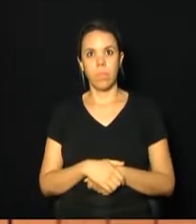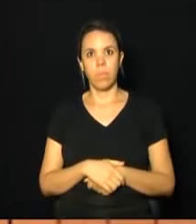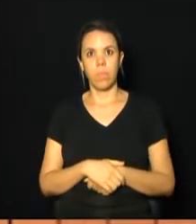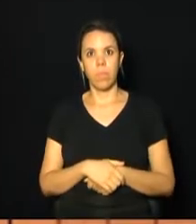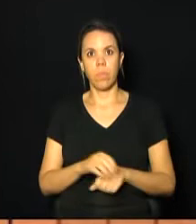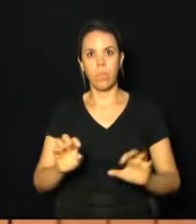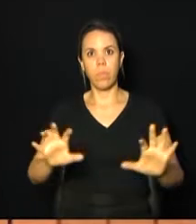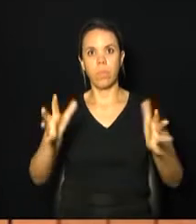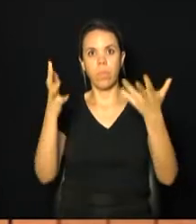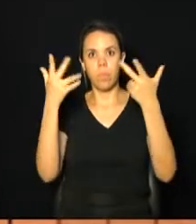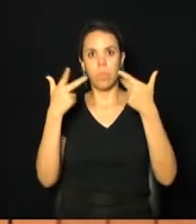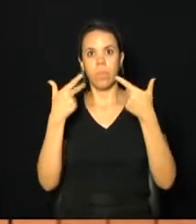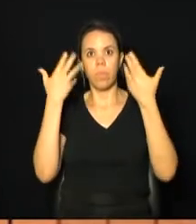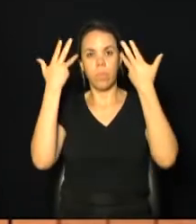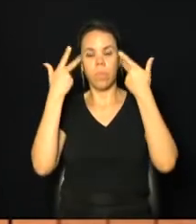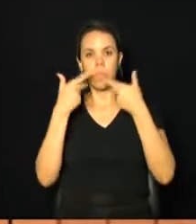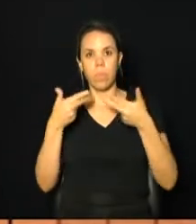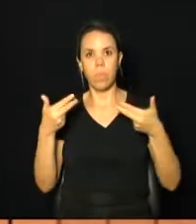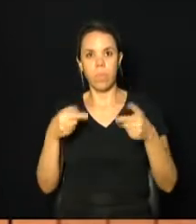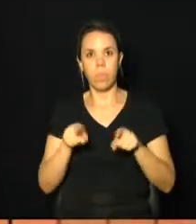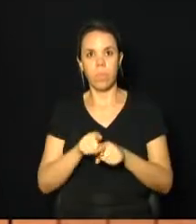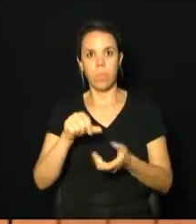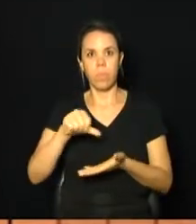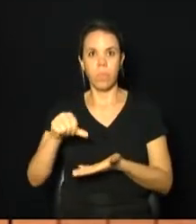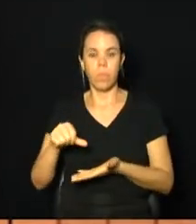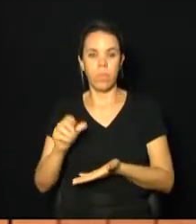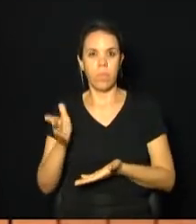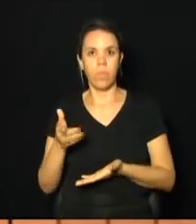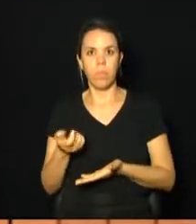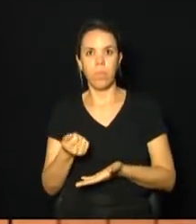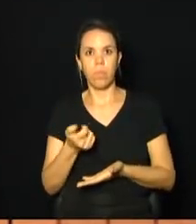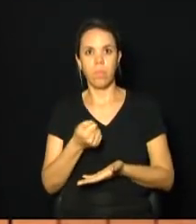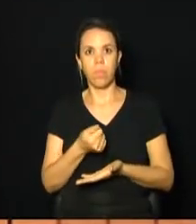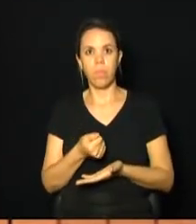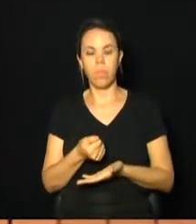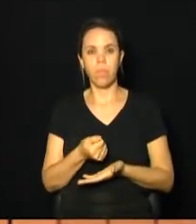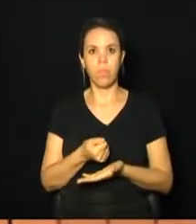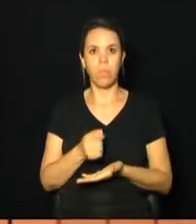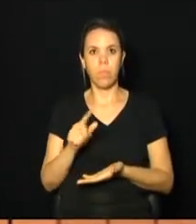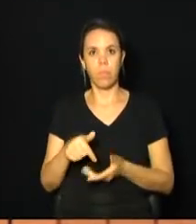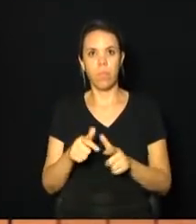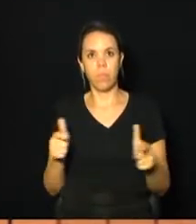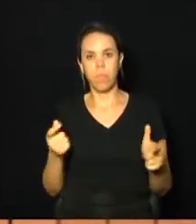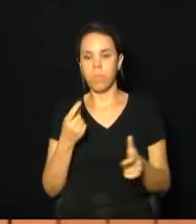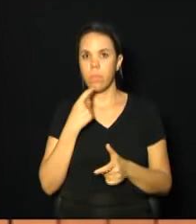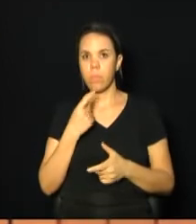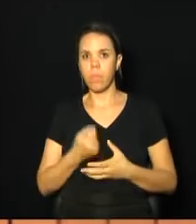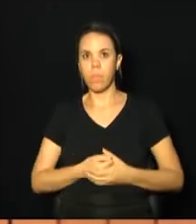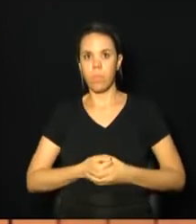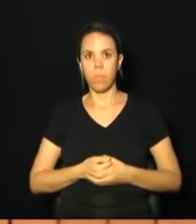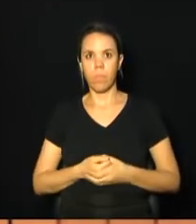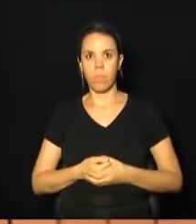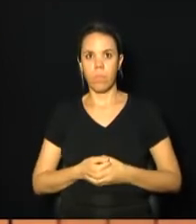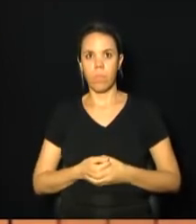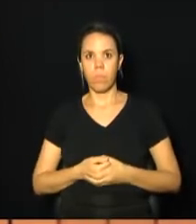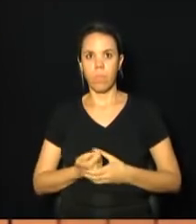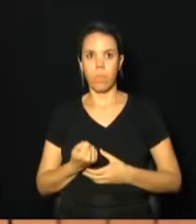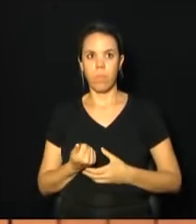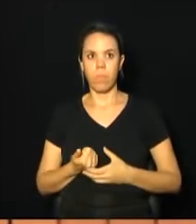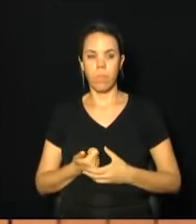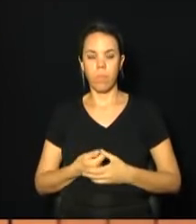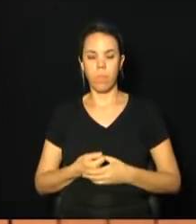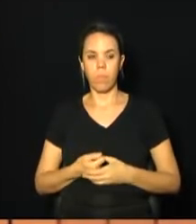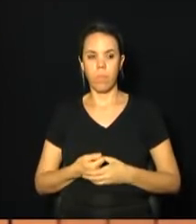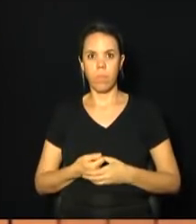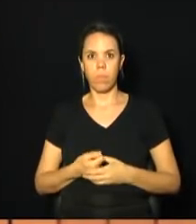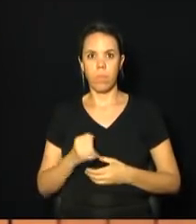bioma e fauna, flora nessa região, já é pouco. Considerando o tamanho de Campinas, é muito pouco. E